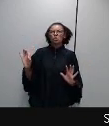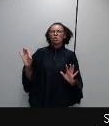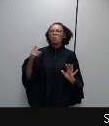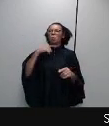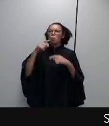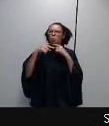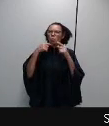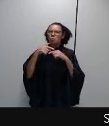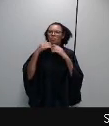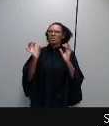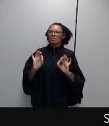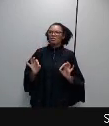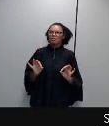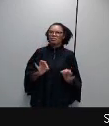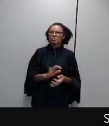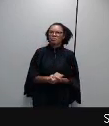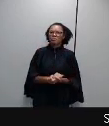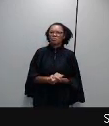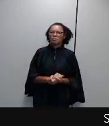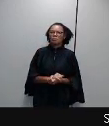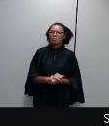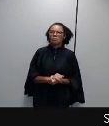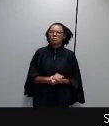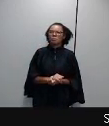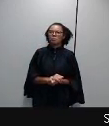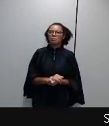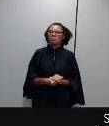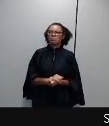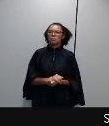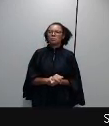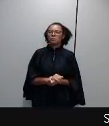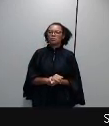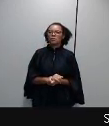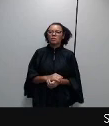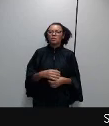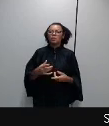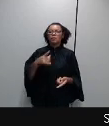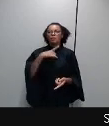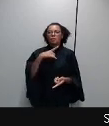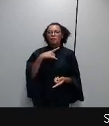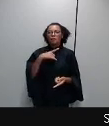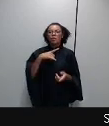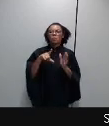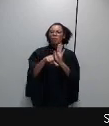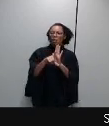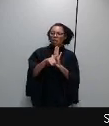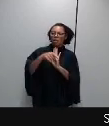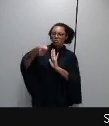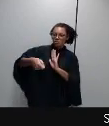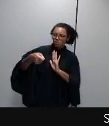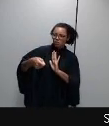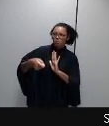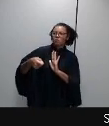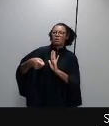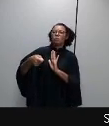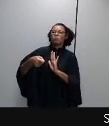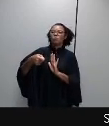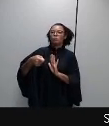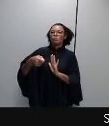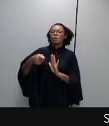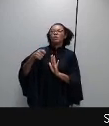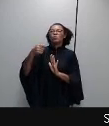respeito né portanto temos aí uma lei de execução fiscal que a de 1980